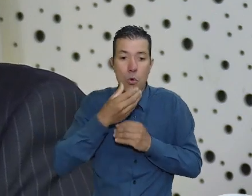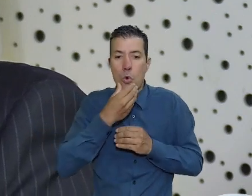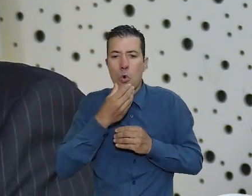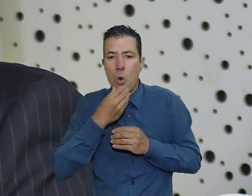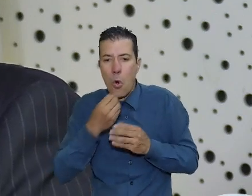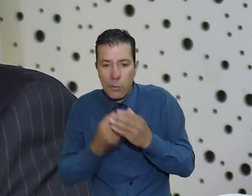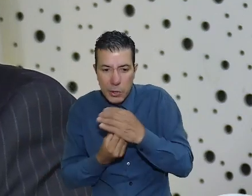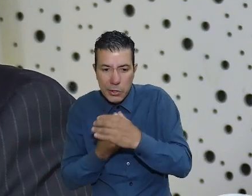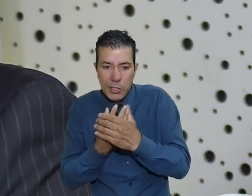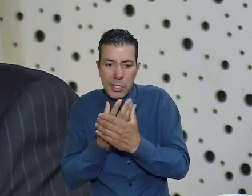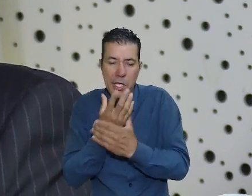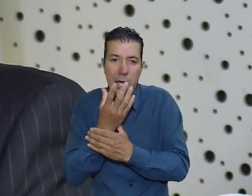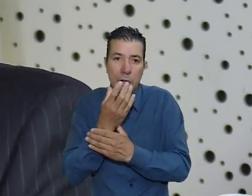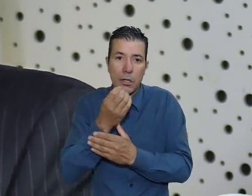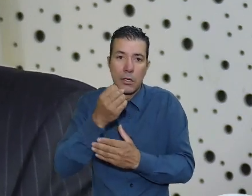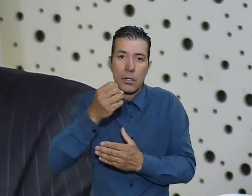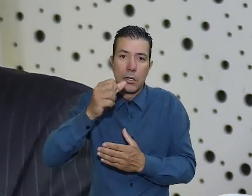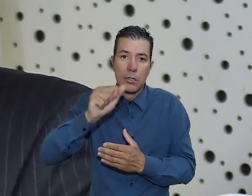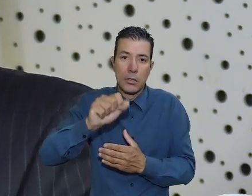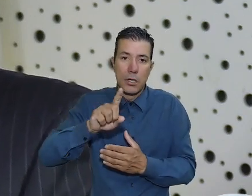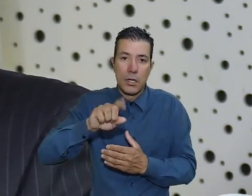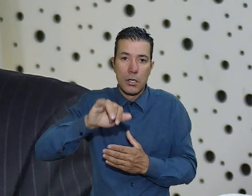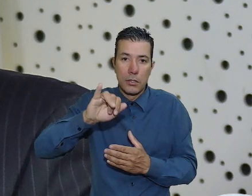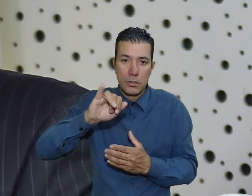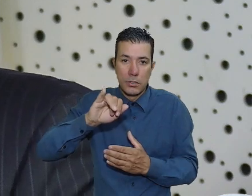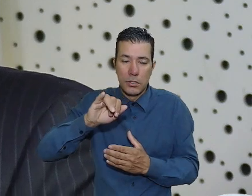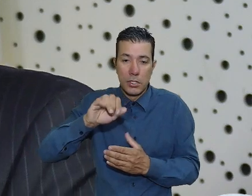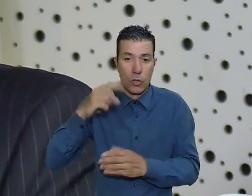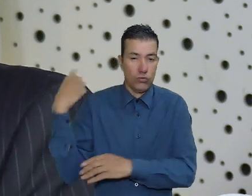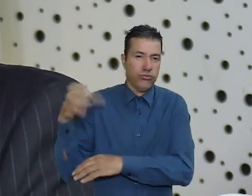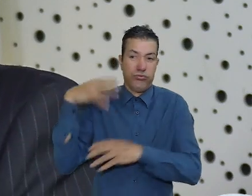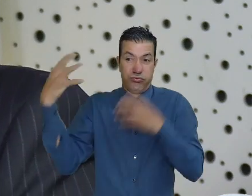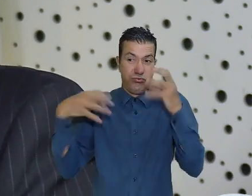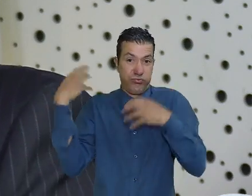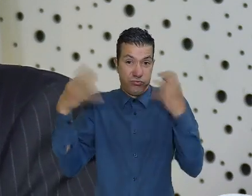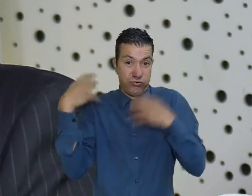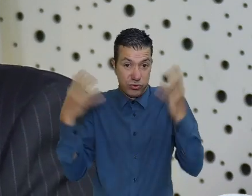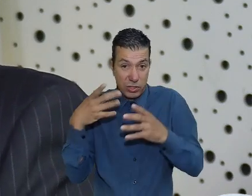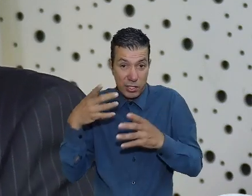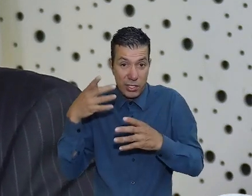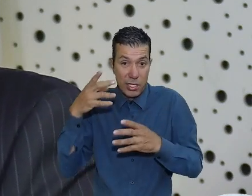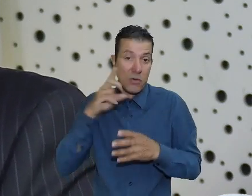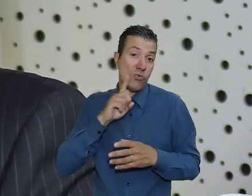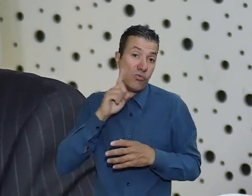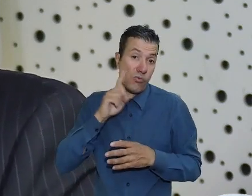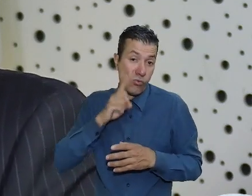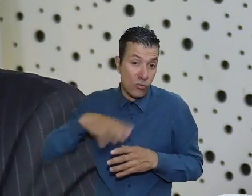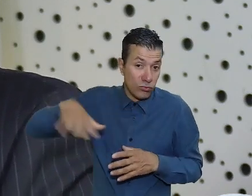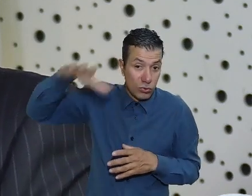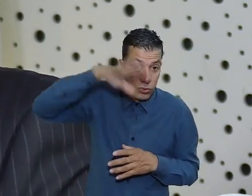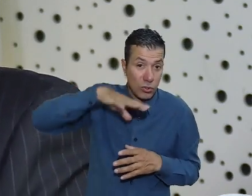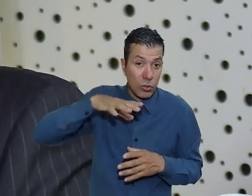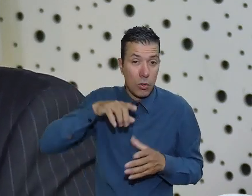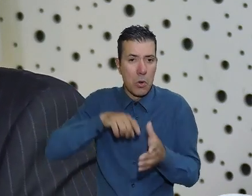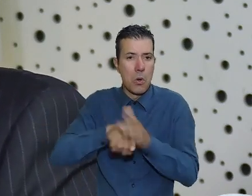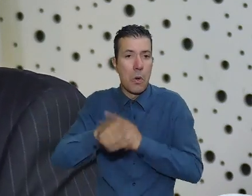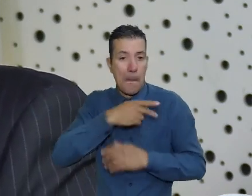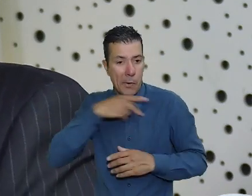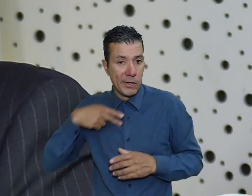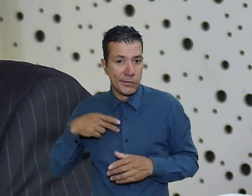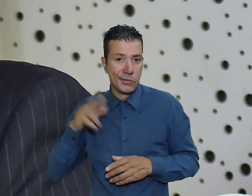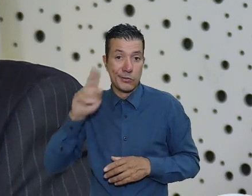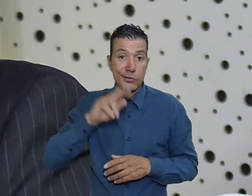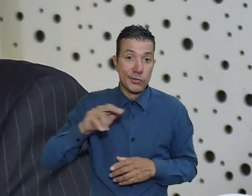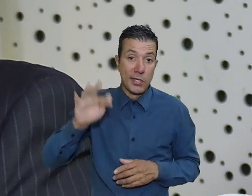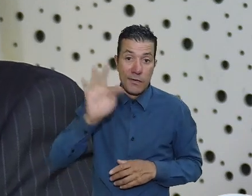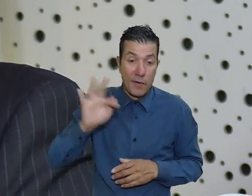Criou Sandy, um furacão que passou nos Estados Unidos, e numa entrevista com um professor de faculdade, ele fala lá o seguinte,